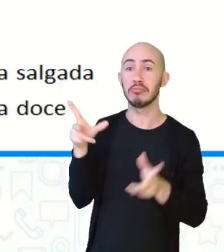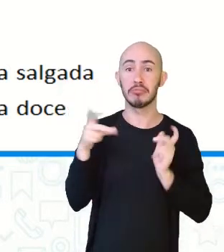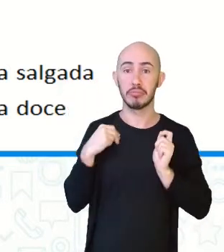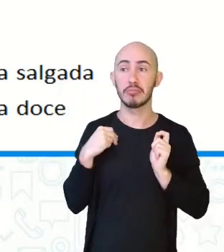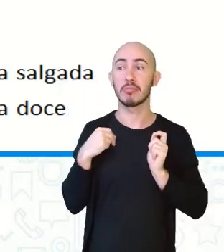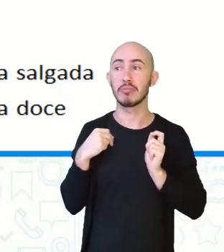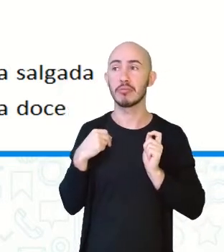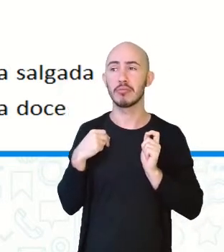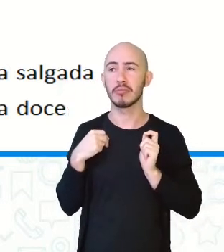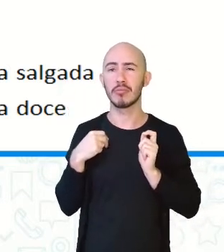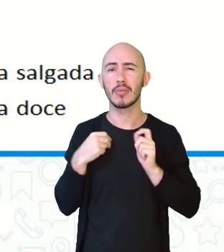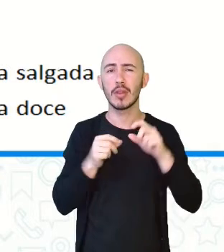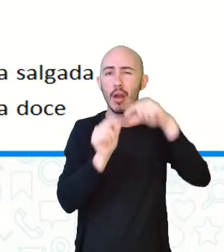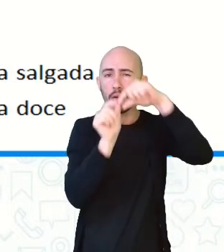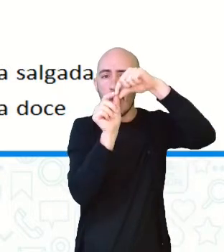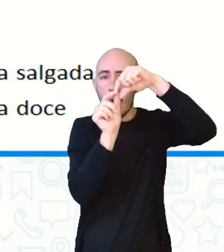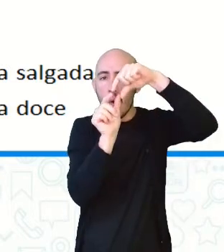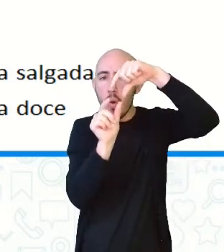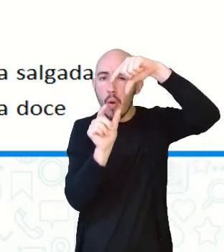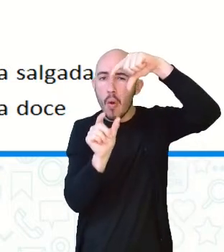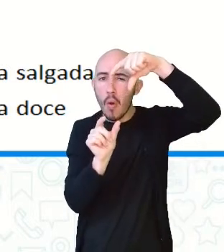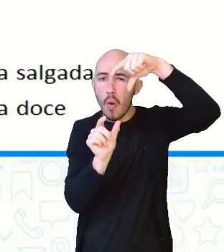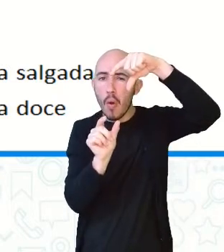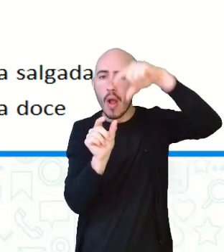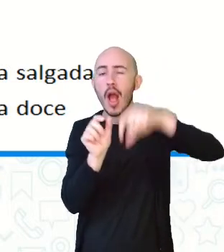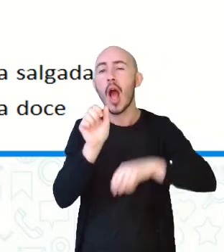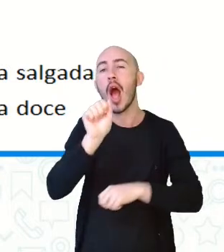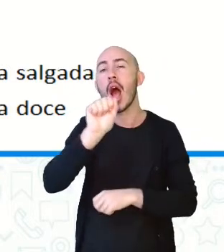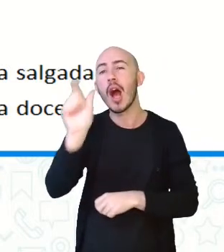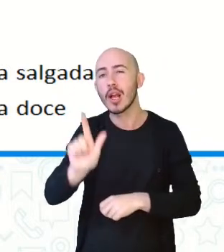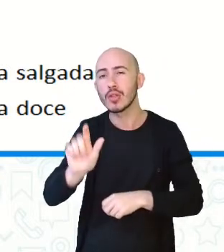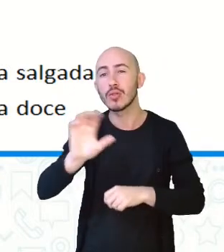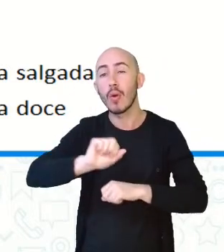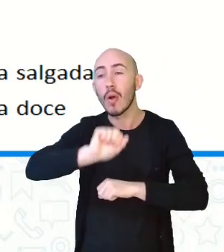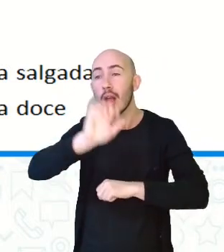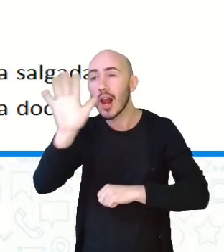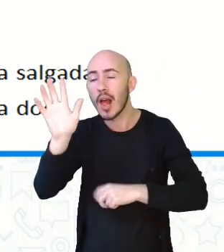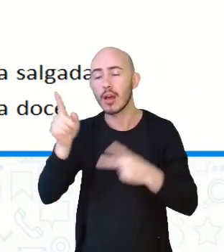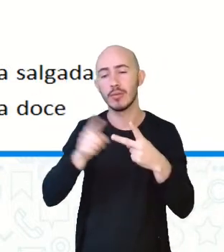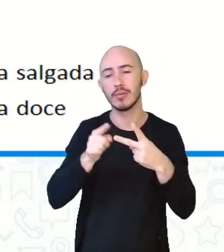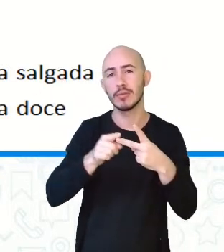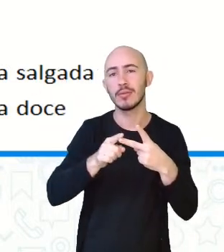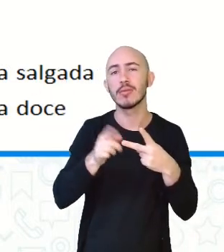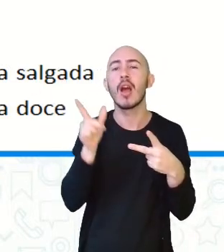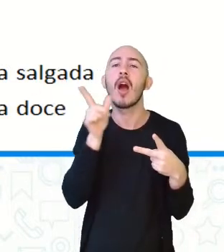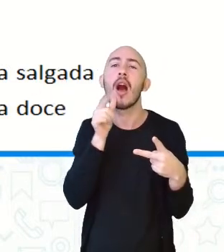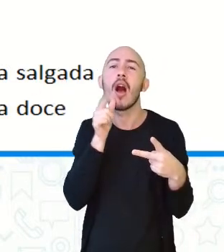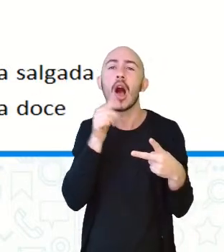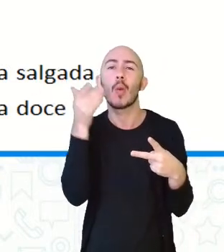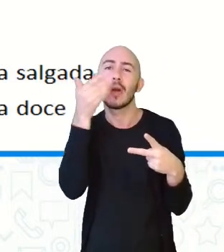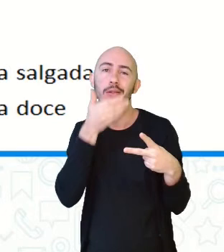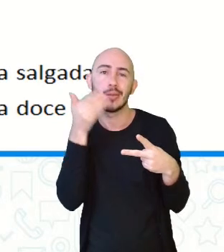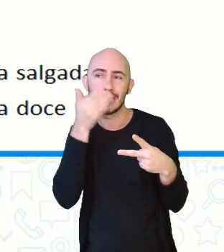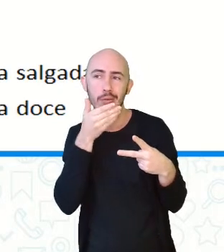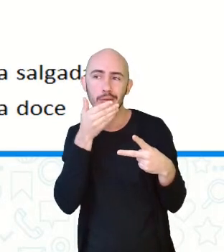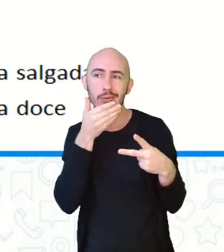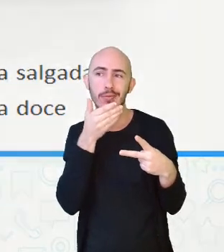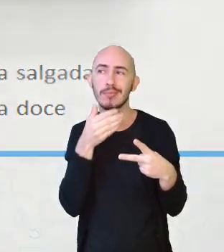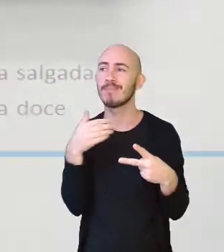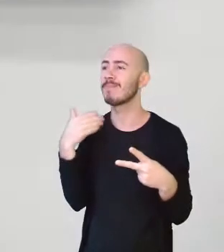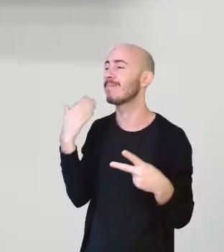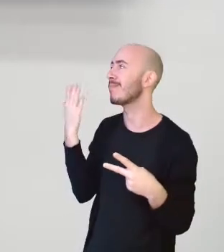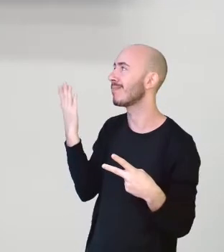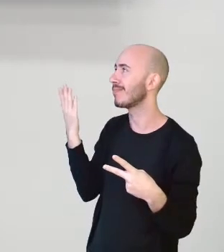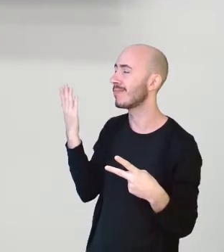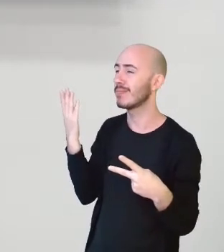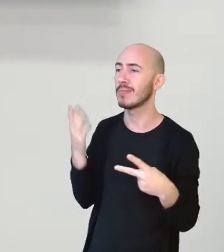essa fatia bem estreitinha aí, do azul claro, é a água doce. Como eu te expliquei, é aquela